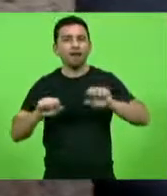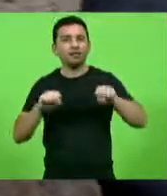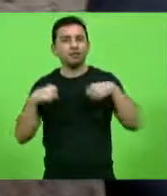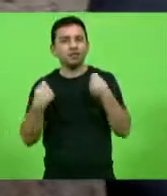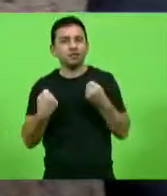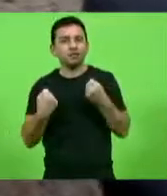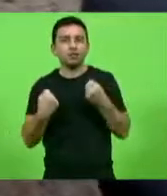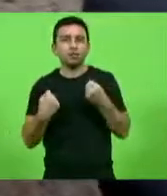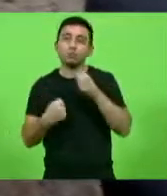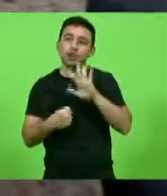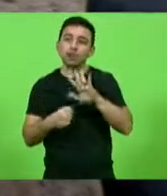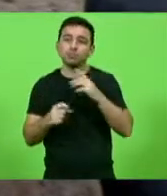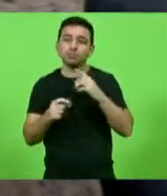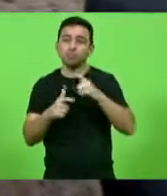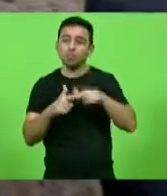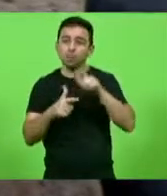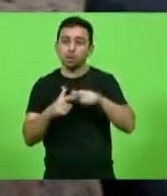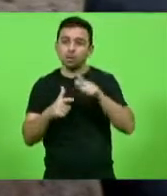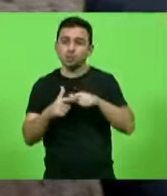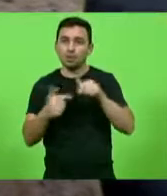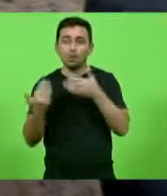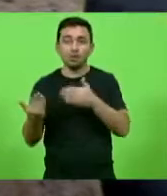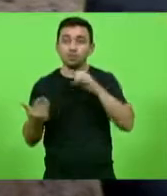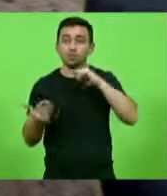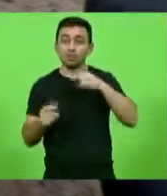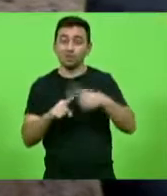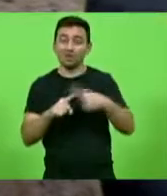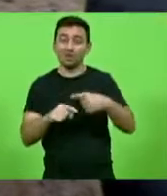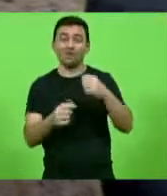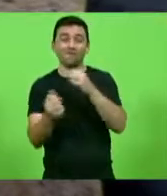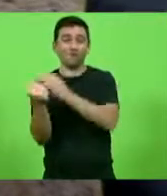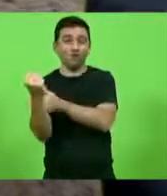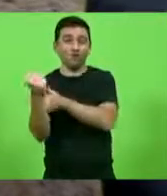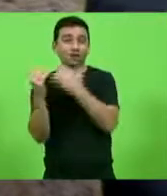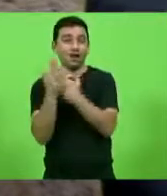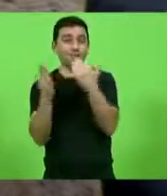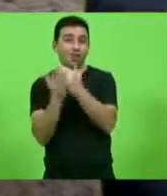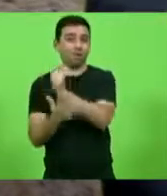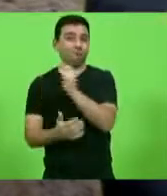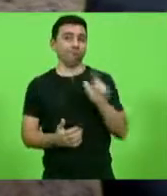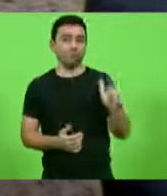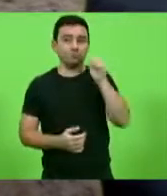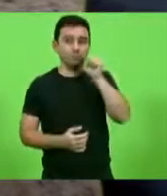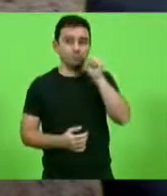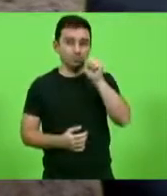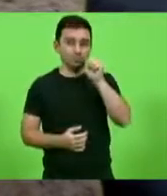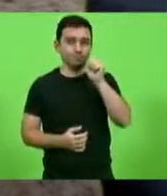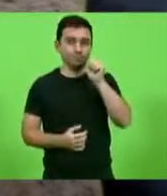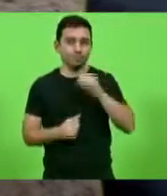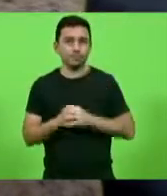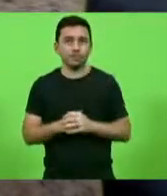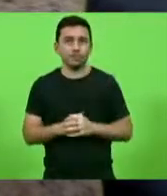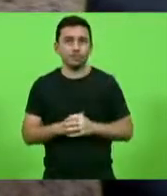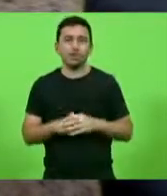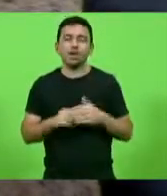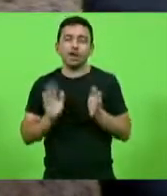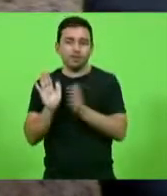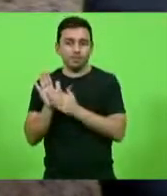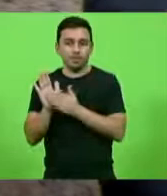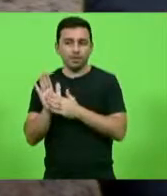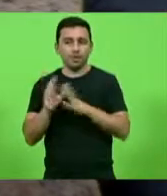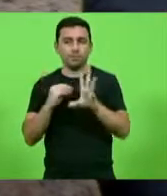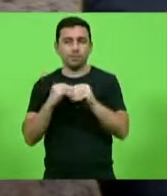algum dispositivo psicológico não o faz, levando em conta a sua força física. Apesar de eu ter sido proponente dessa emenda, deixar claro que eu a